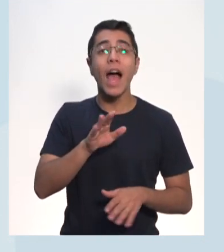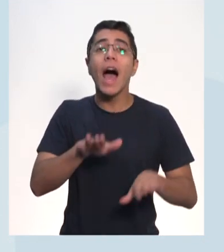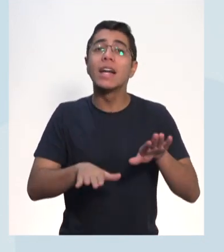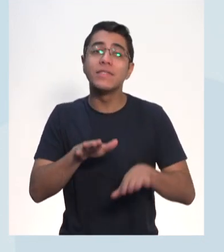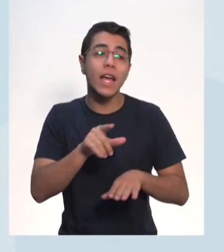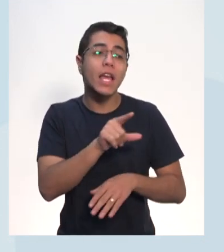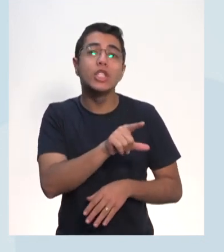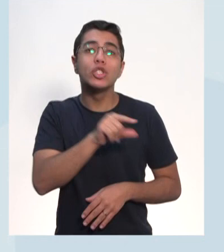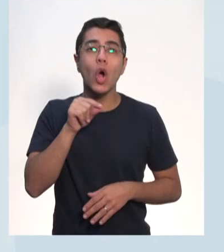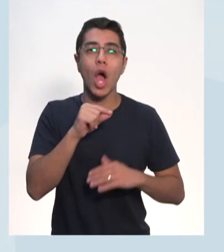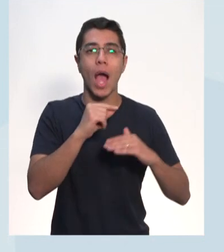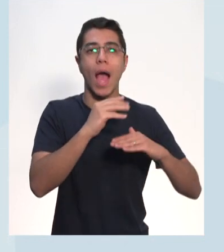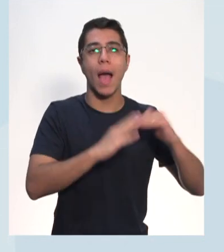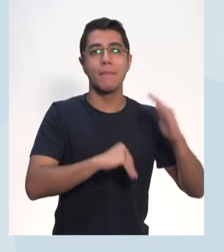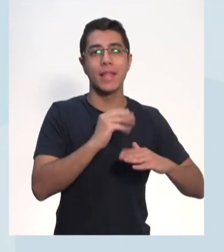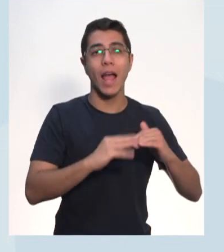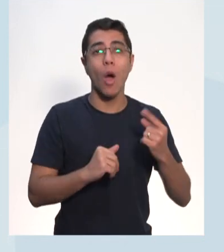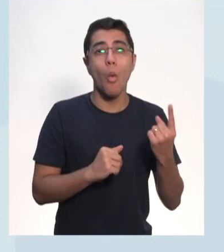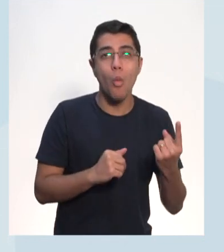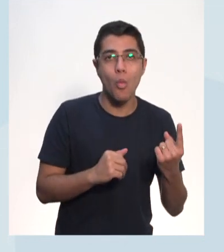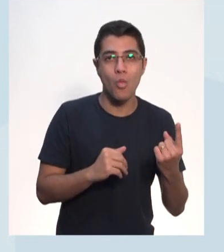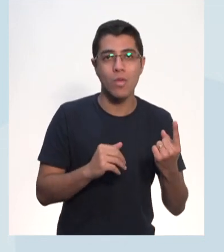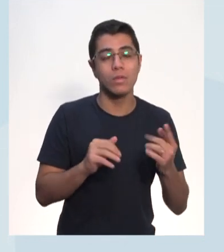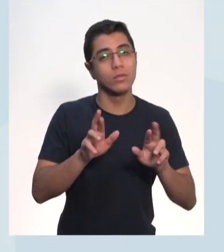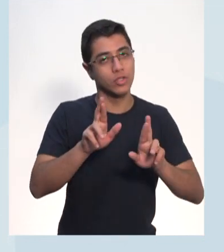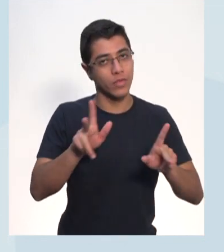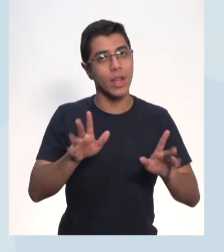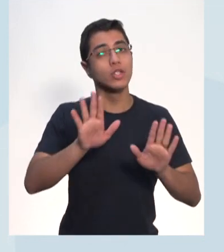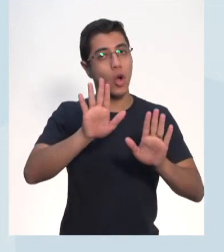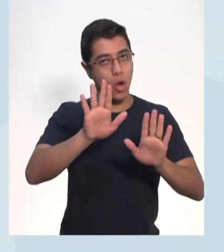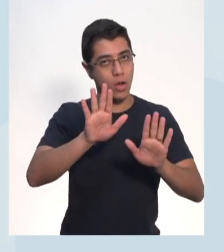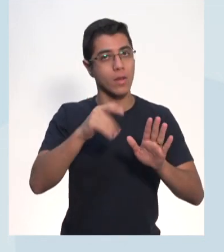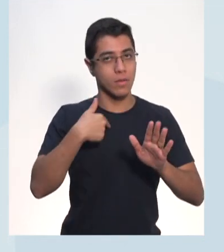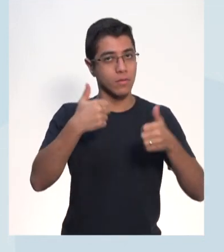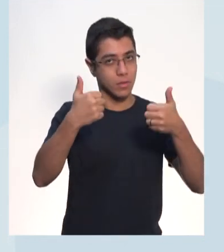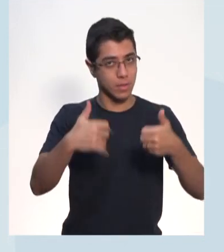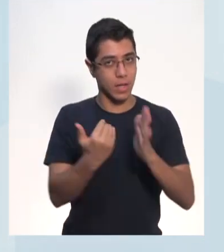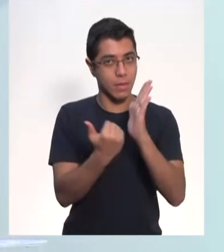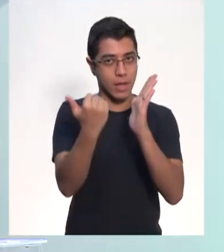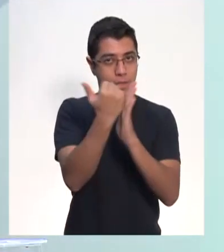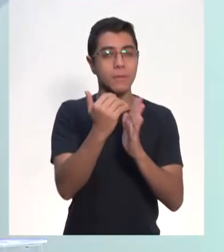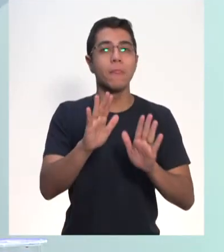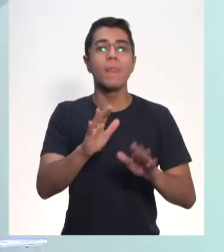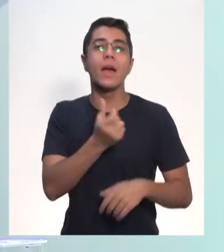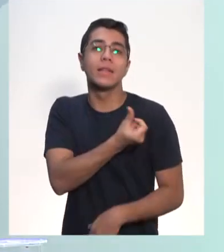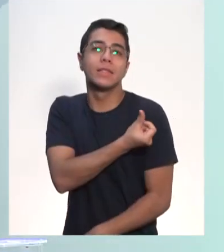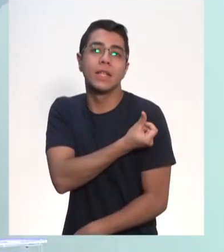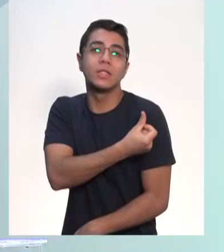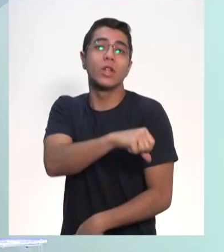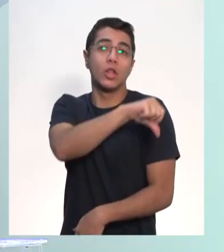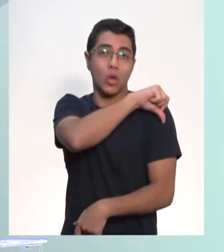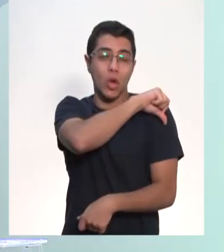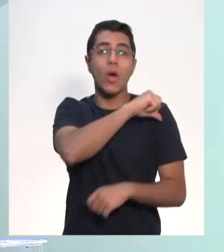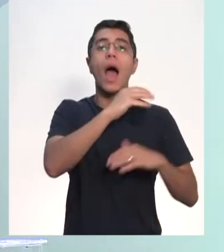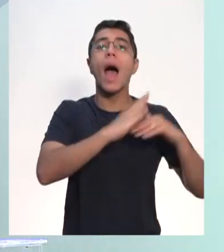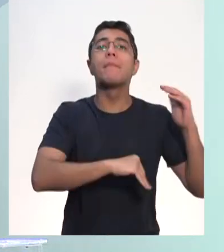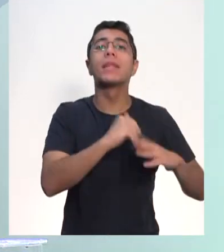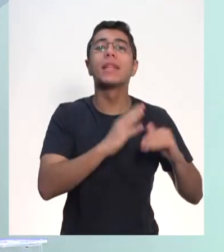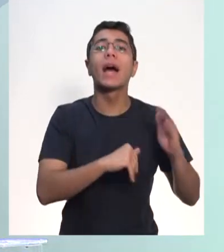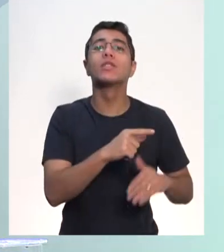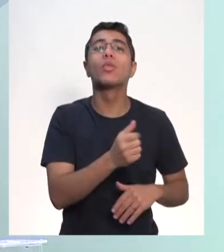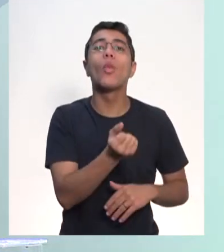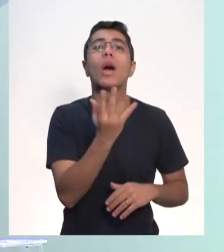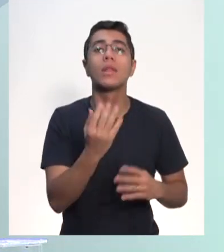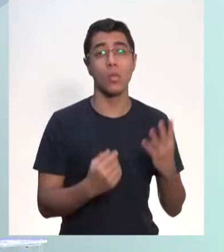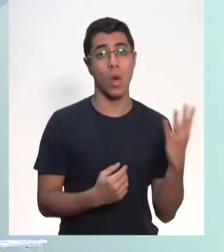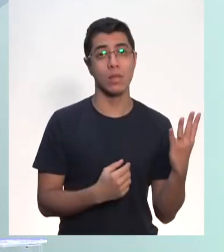esqueci de mencionar que, no ensino fundamental, nós selecionamos 4 habilidades essenciais para o bimestre, e no ensino médio, 3. Eram muitas